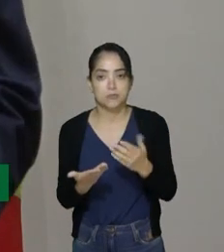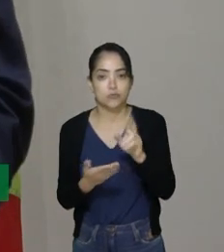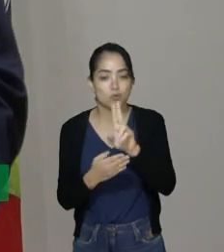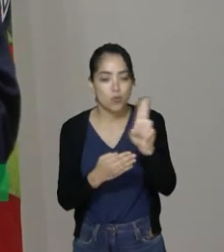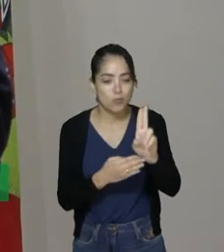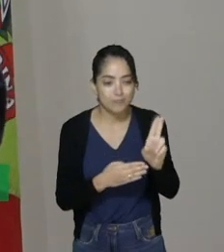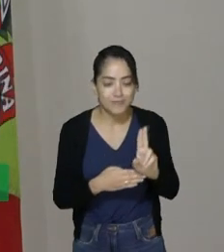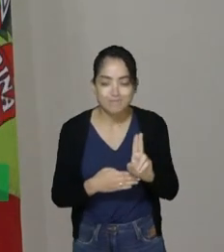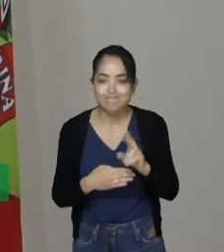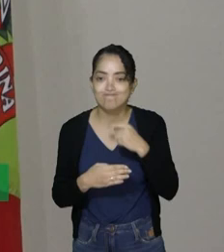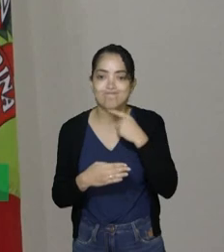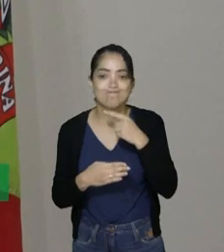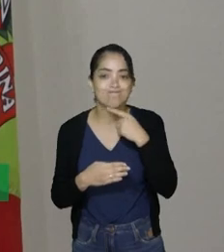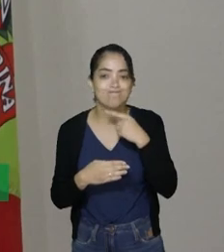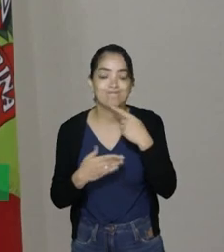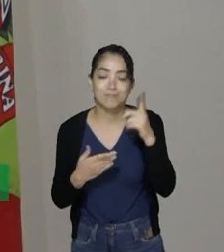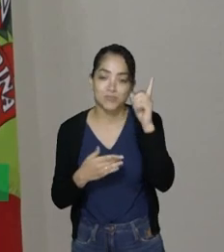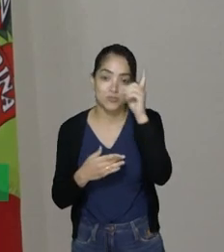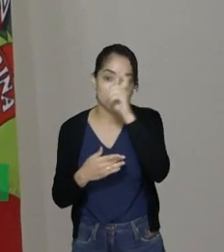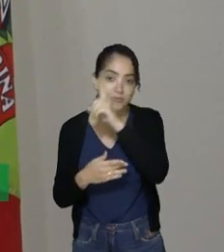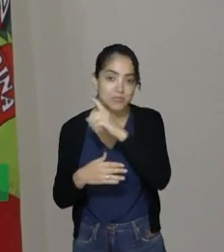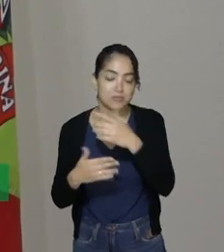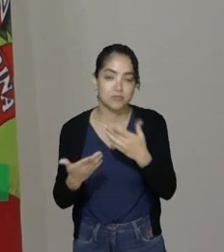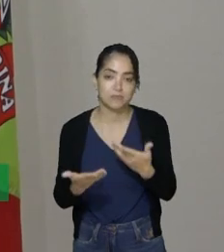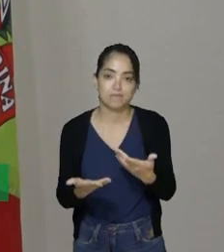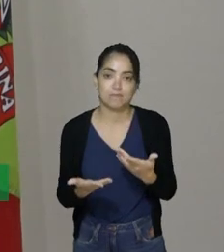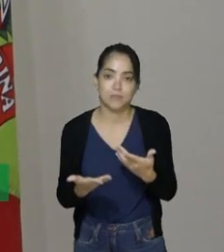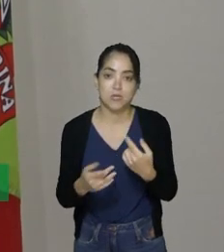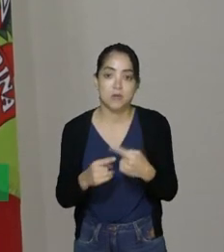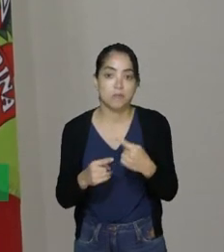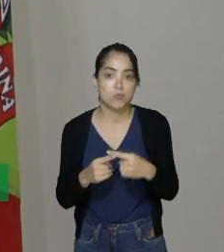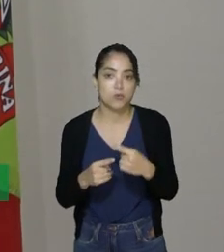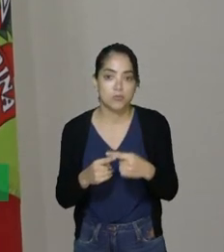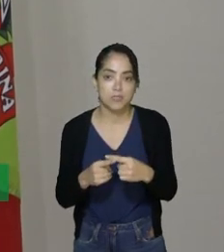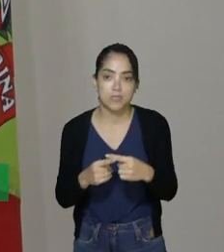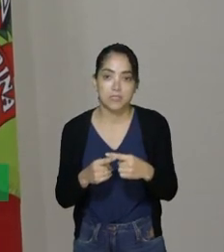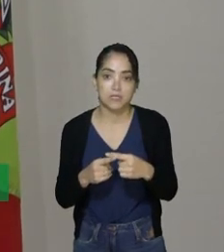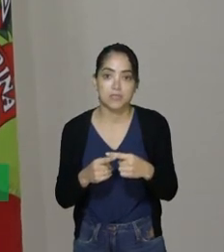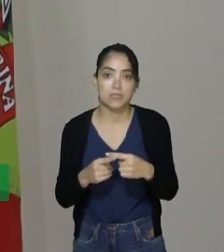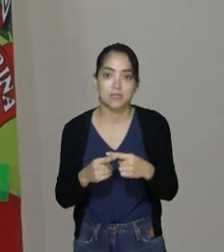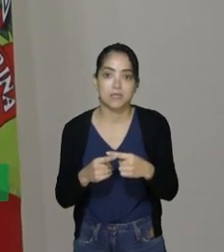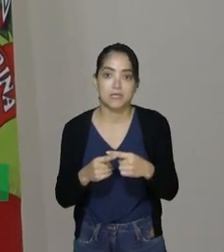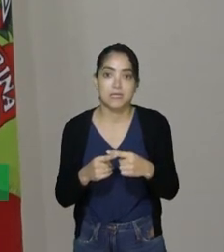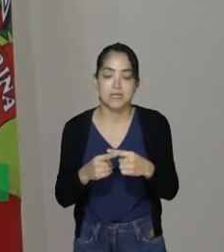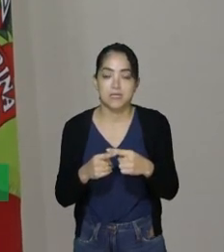seria muito difícil, porque eu absolutamente não fiz nada